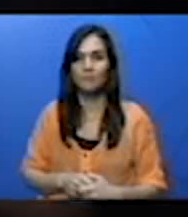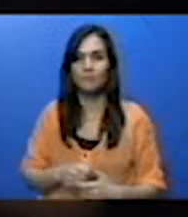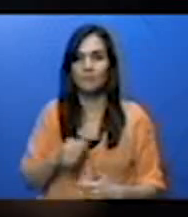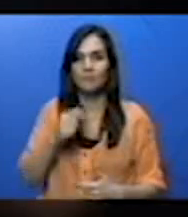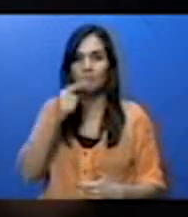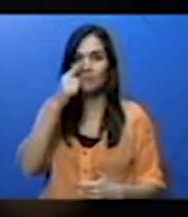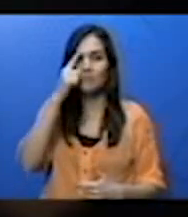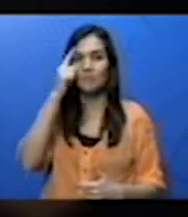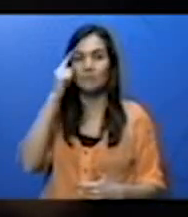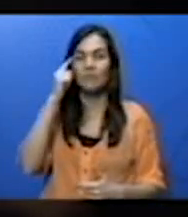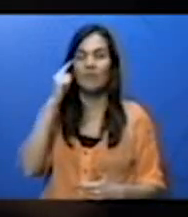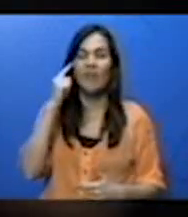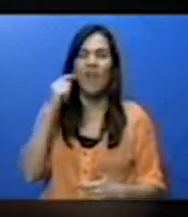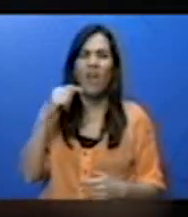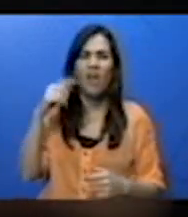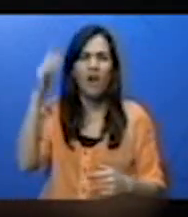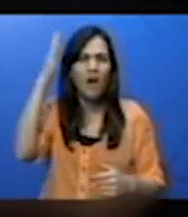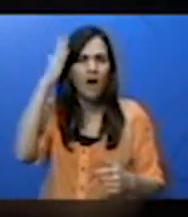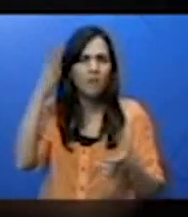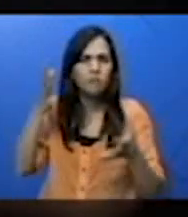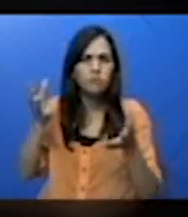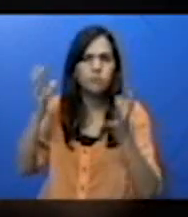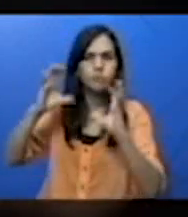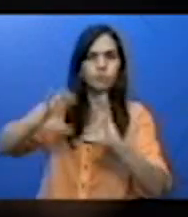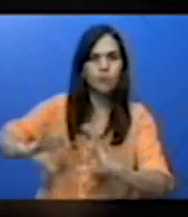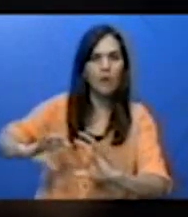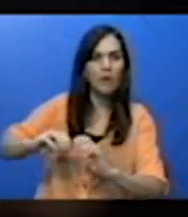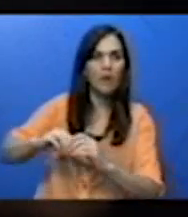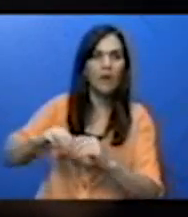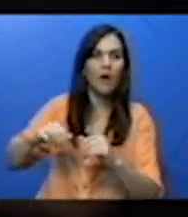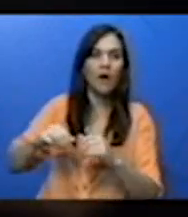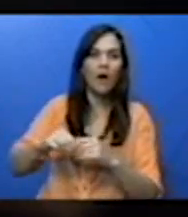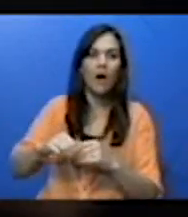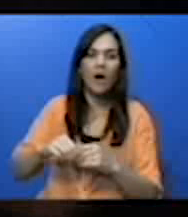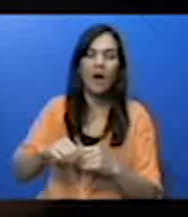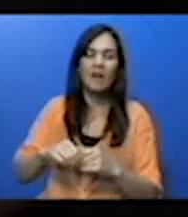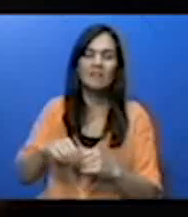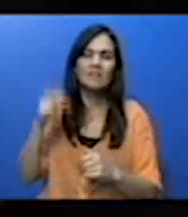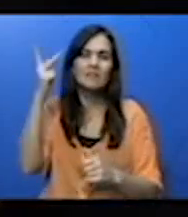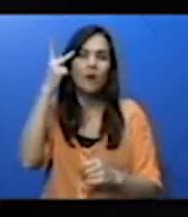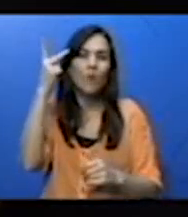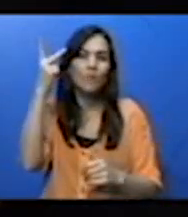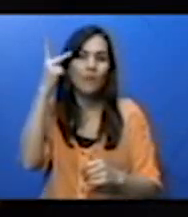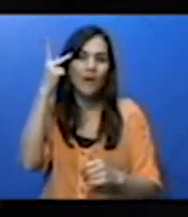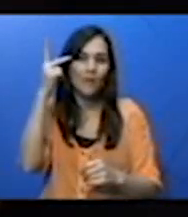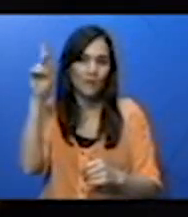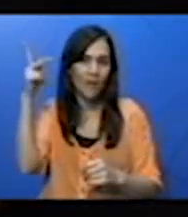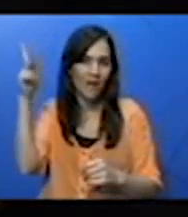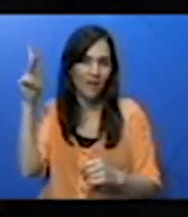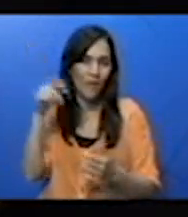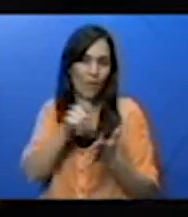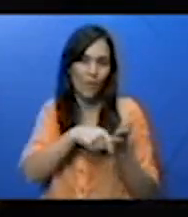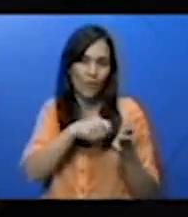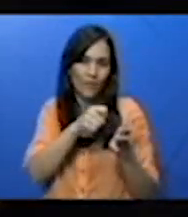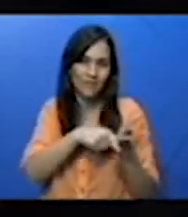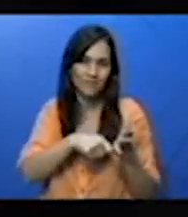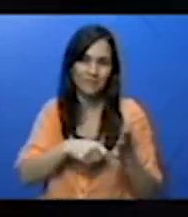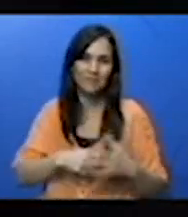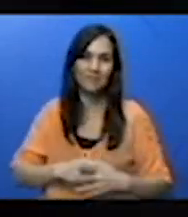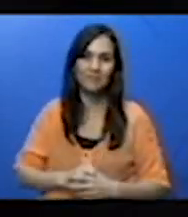De cabeça para baixo, Ricardo Cunha, São Paulo, Companhia das Letrinhas. Agora,